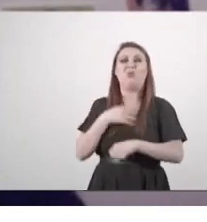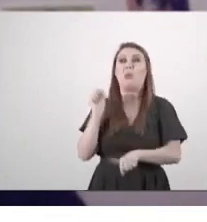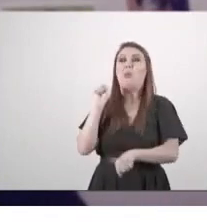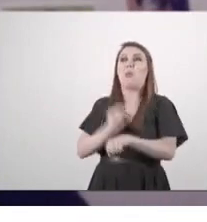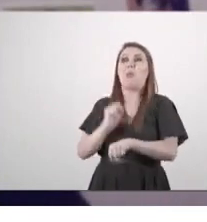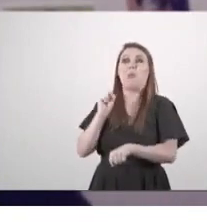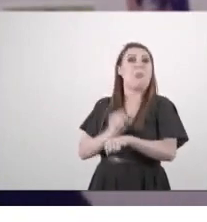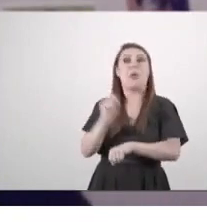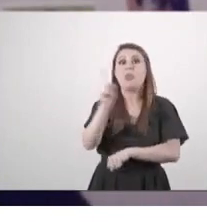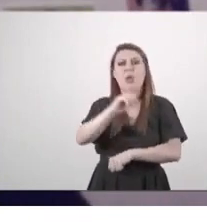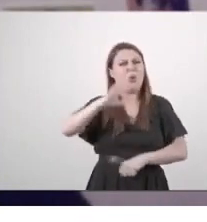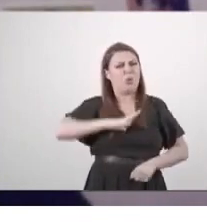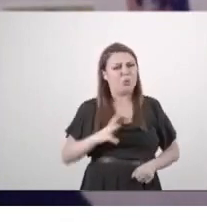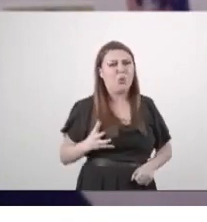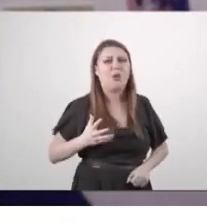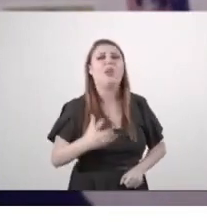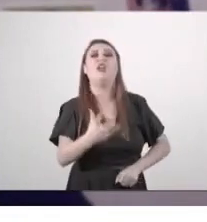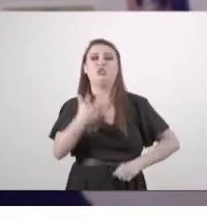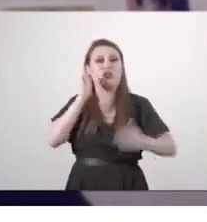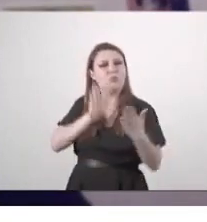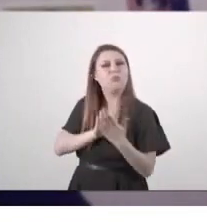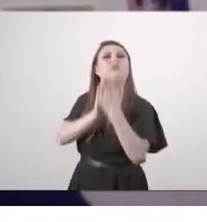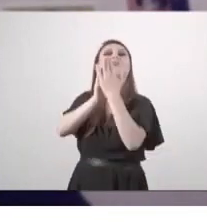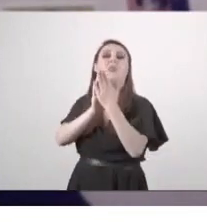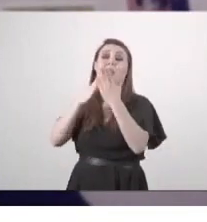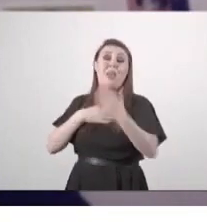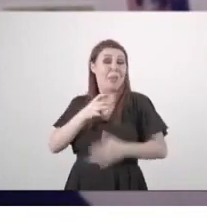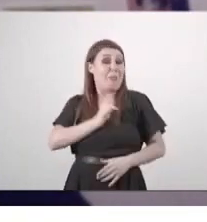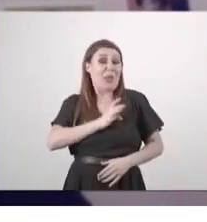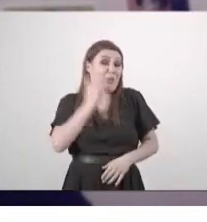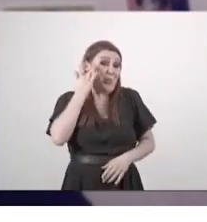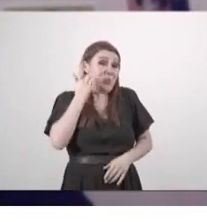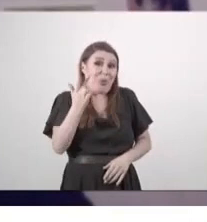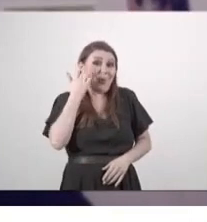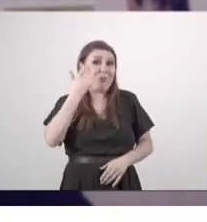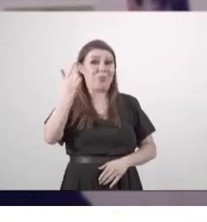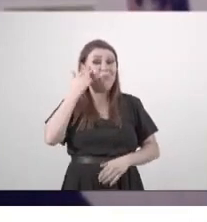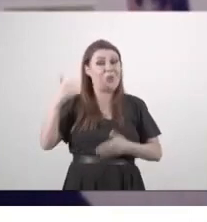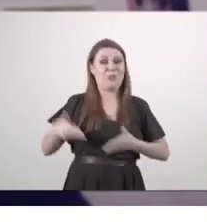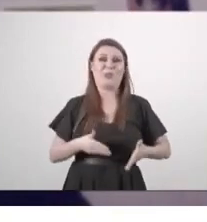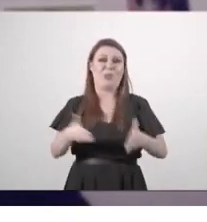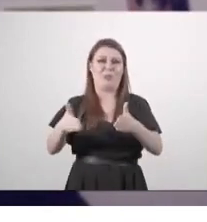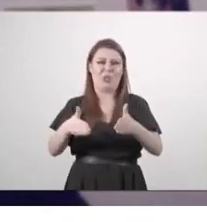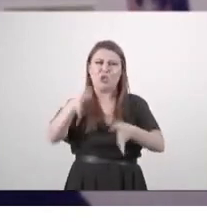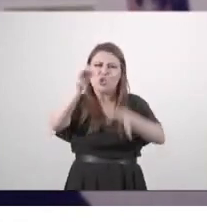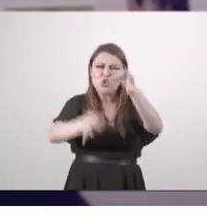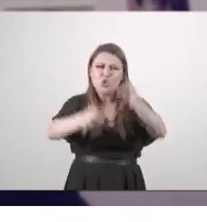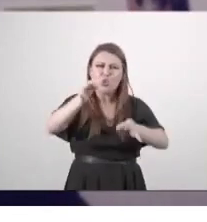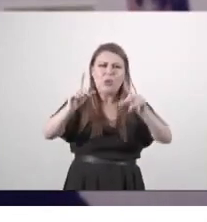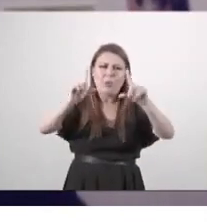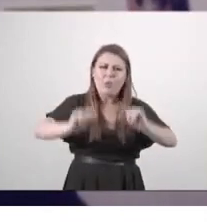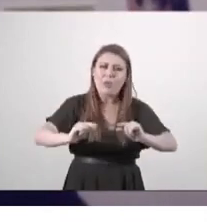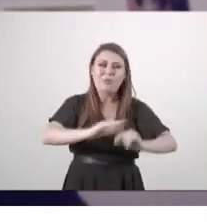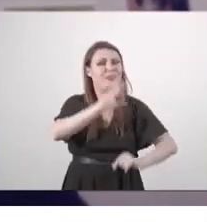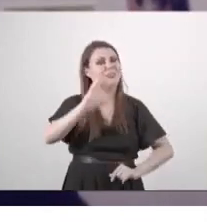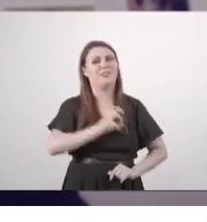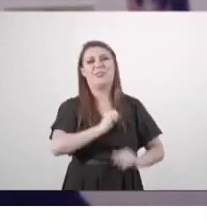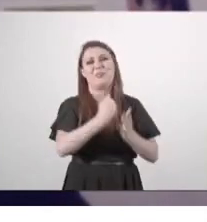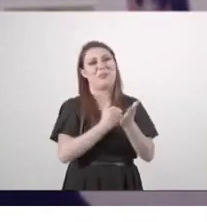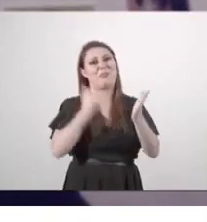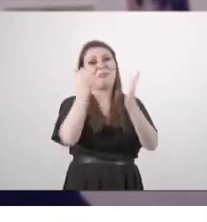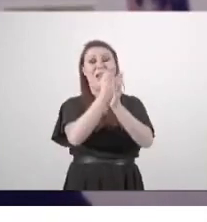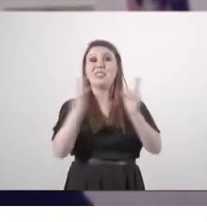sejam corajosos para enfrentar os medos naturais da caminhada, julguem menos, amem mais e valorizem